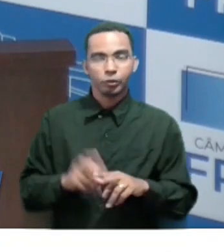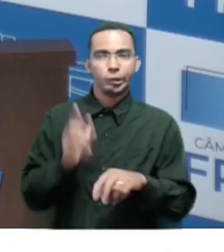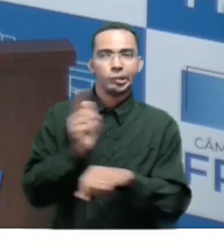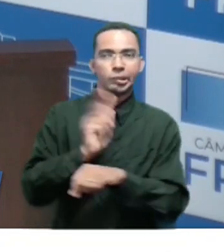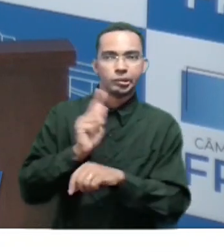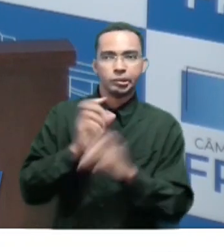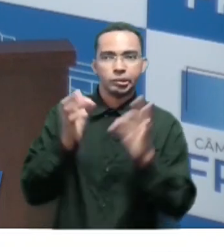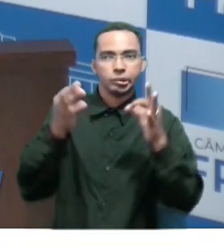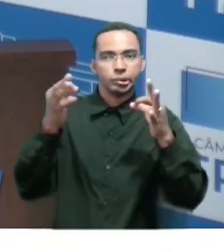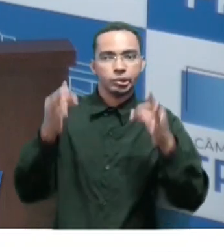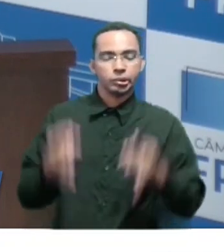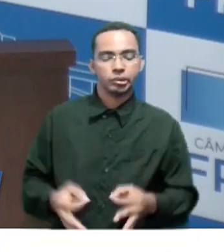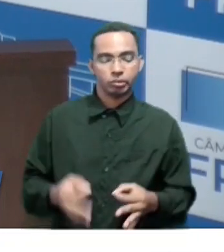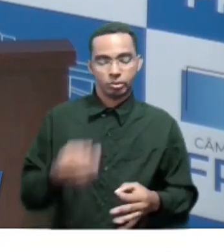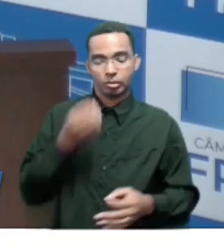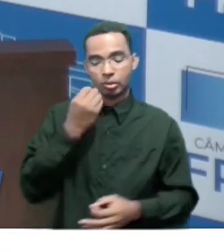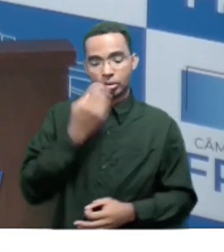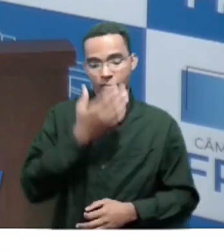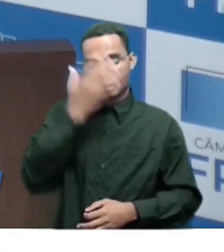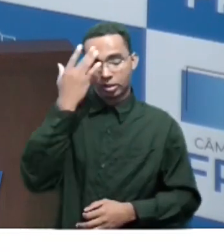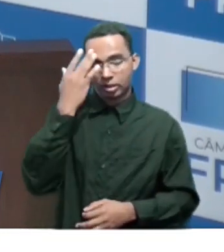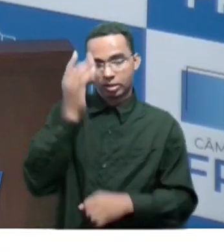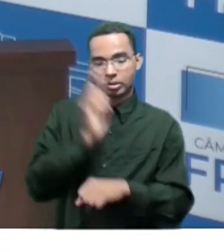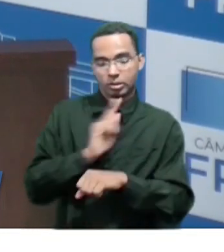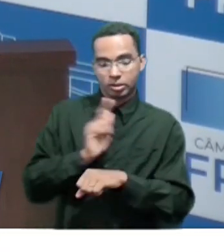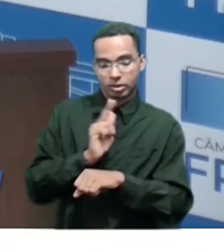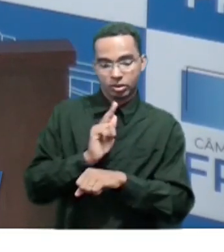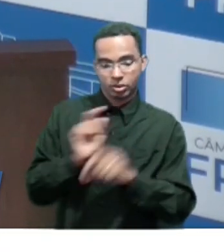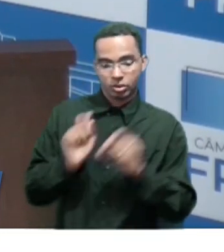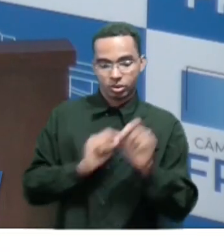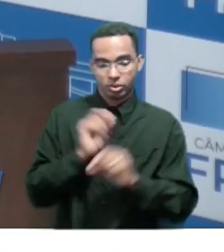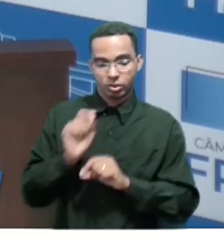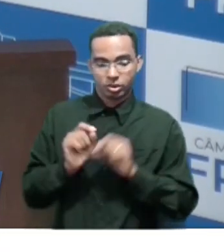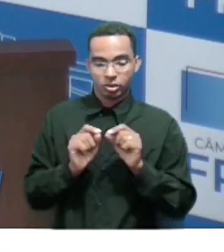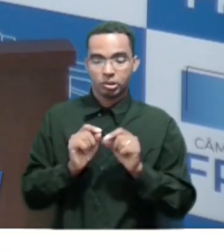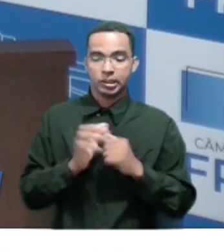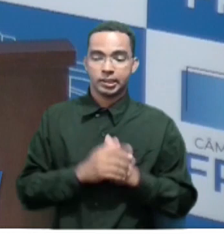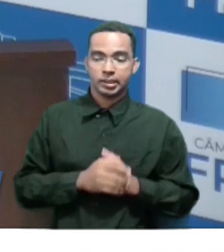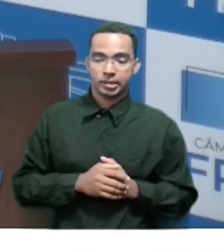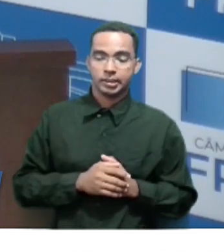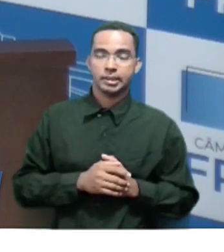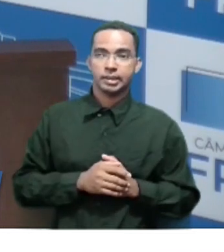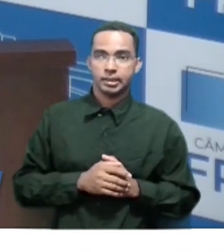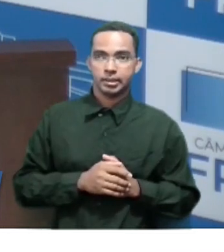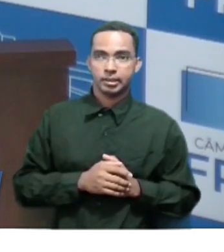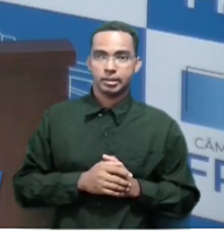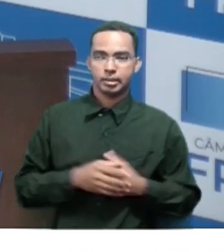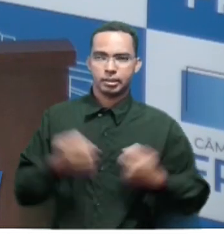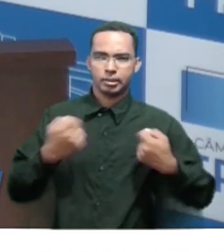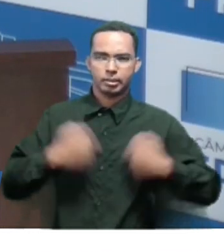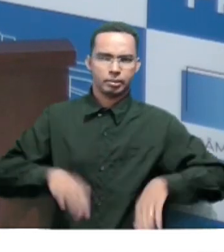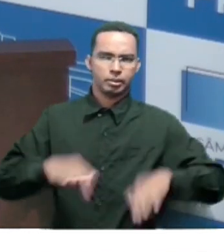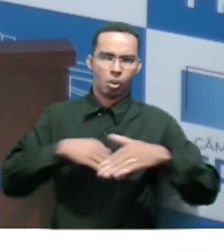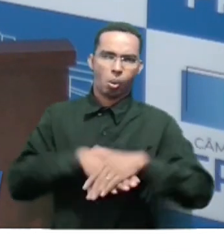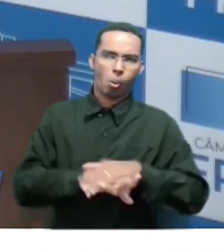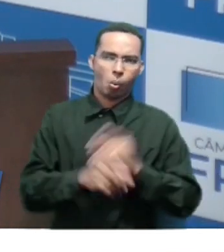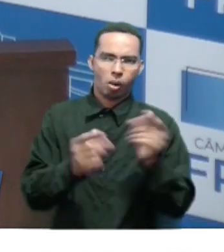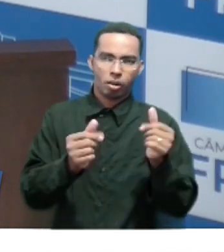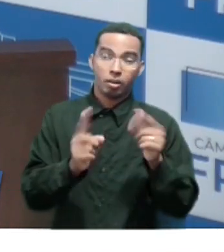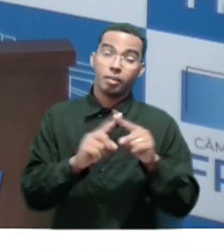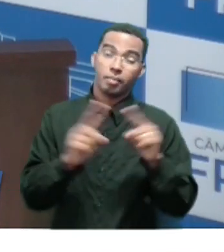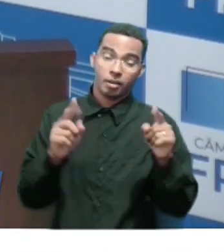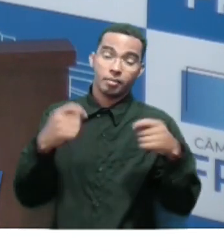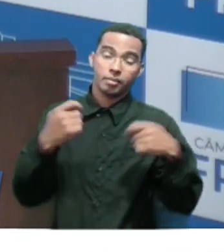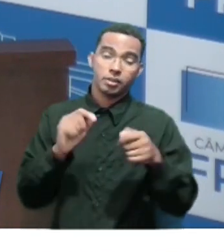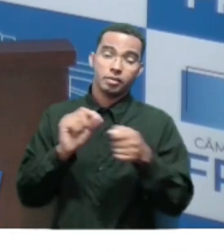eficaz é aquela gestão que não precisa sobrar tanto, mas tem que executar